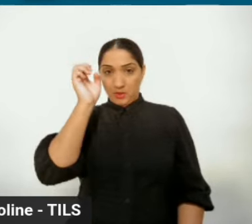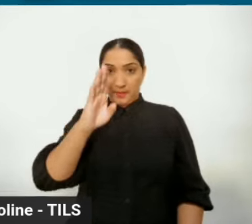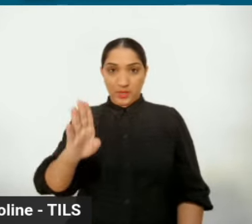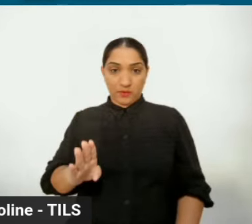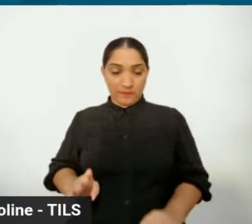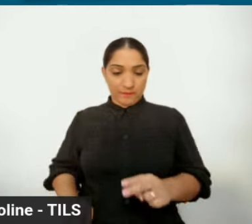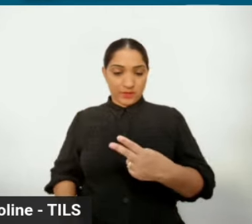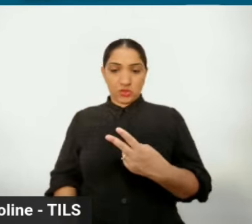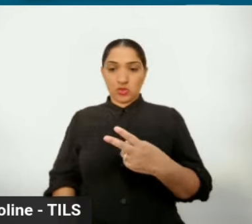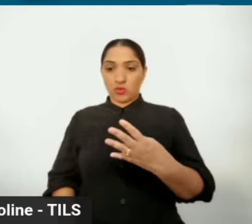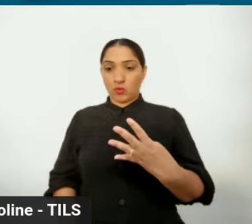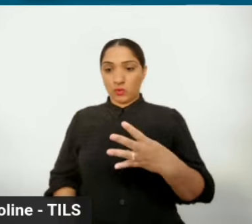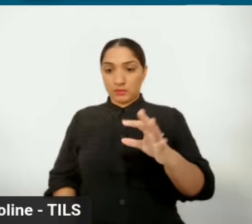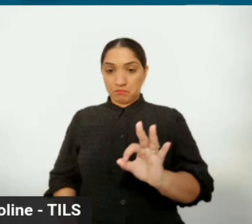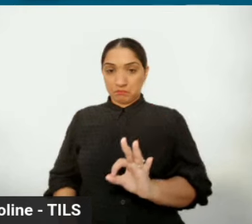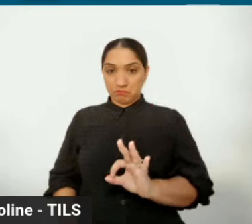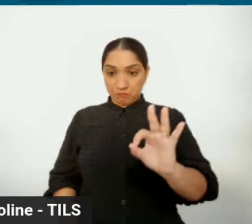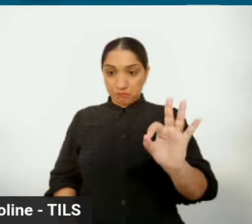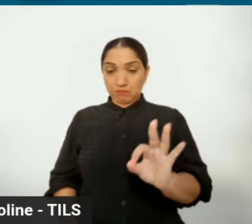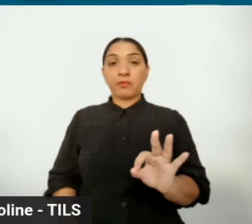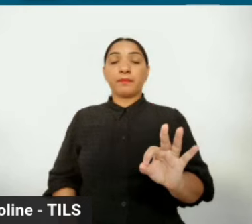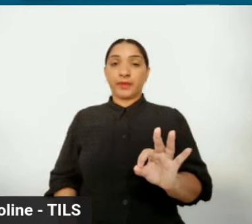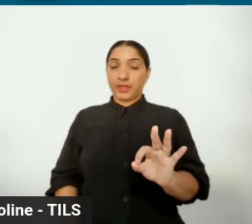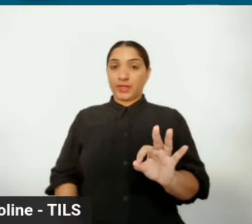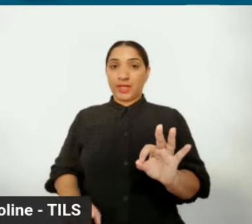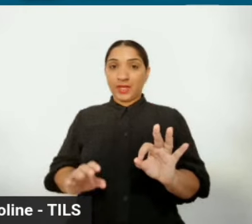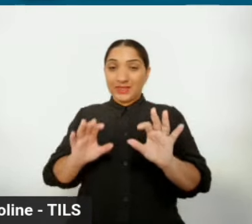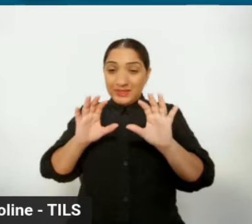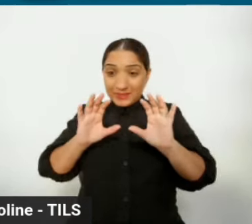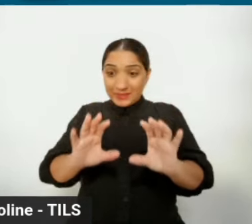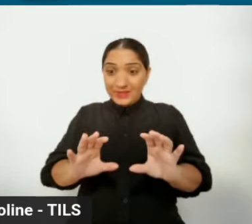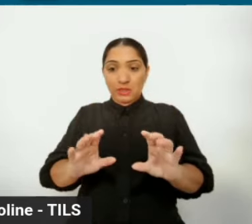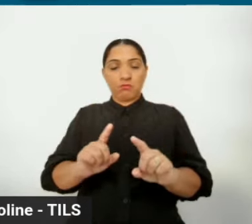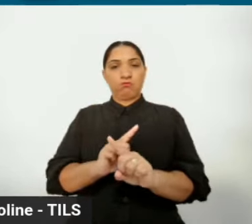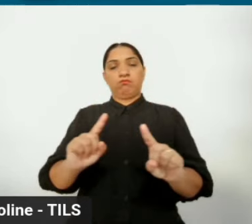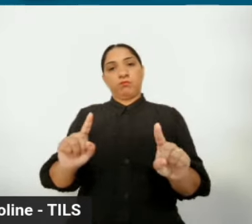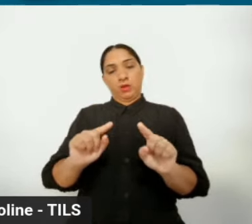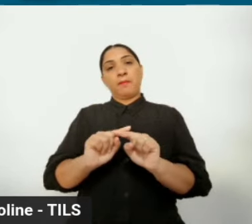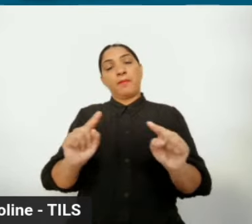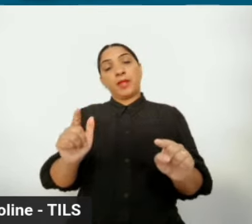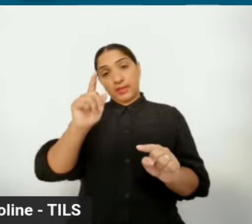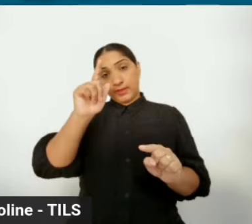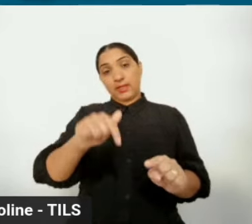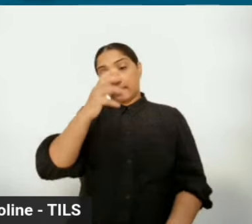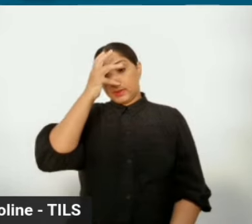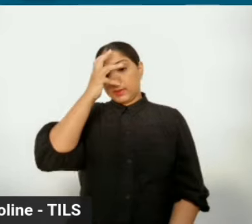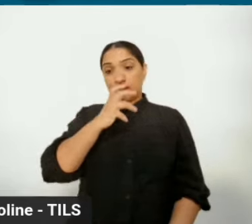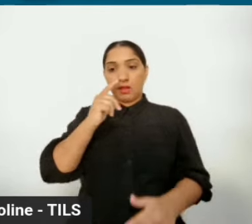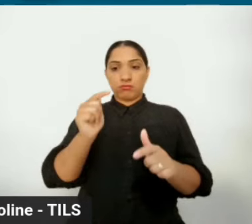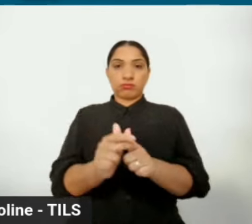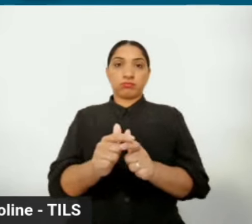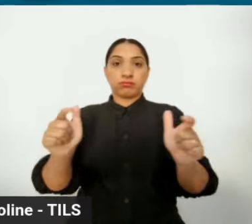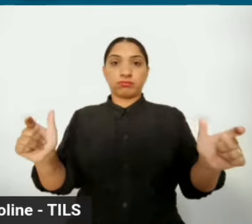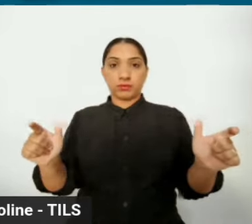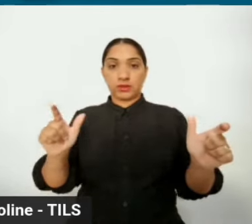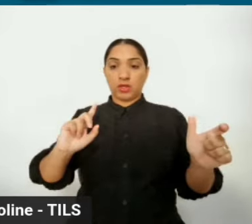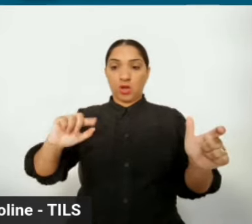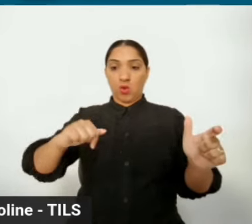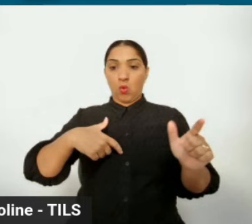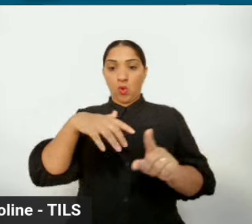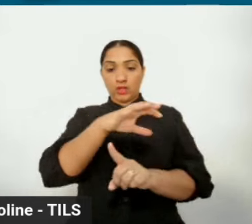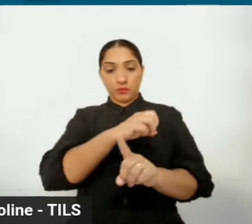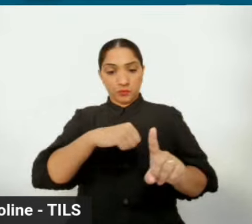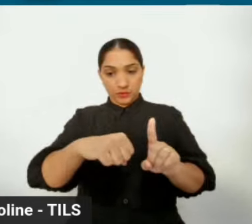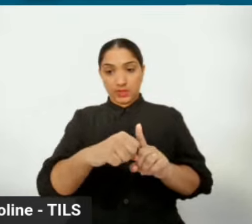um dos censos, né? Enfim, ainda que o número não seja exatamente esse, mas um número muito expressivo de pessoas com deficiência na sociedade, e é preciso